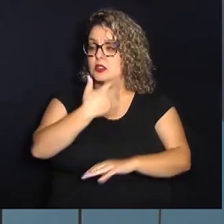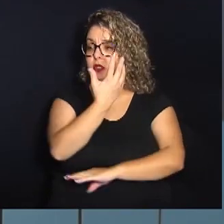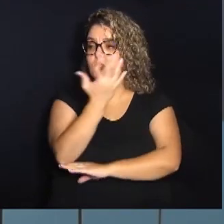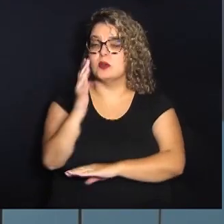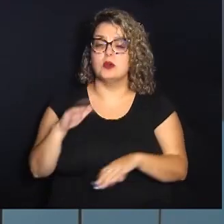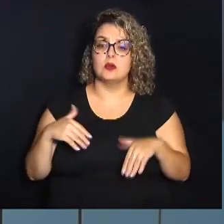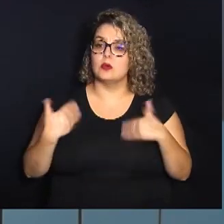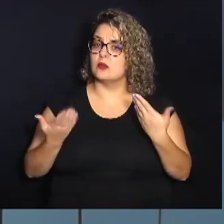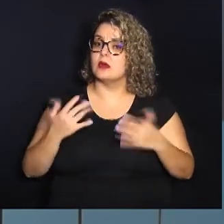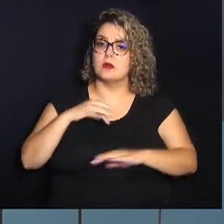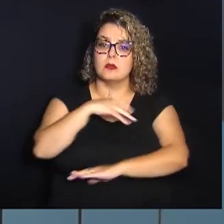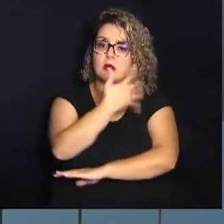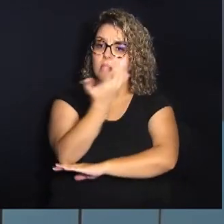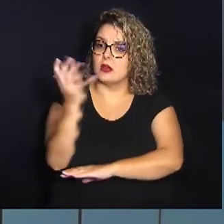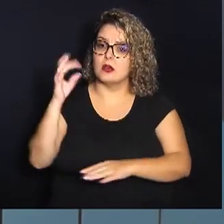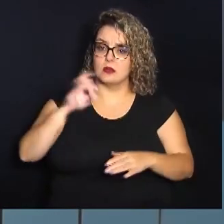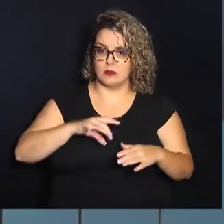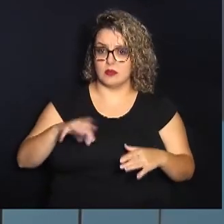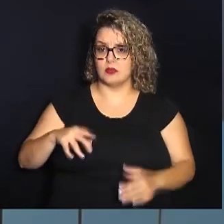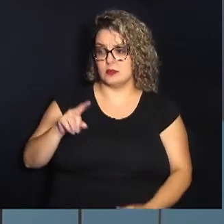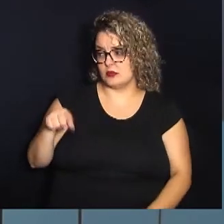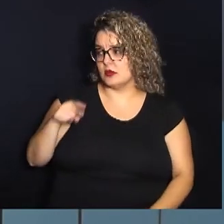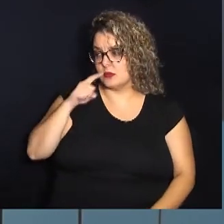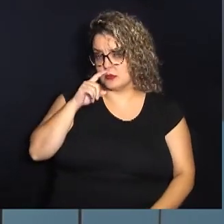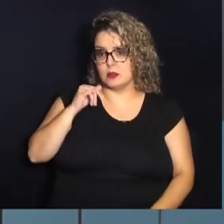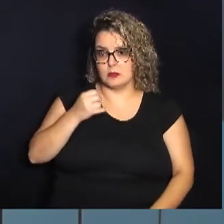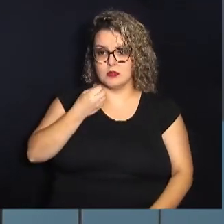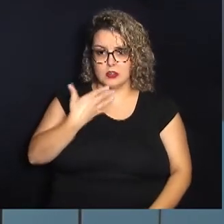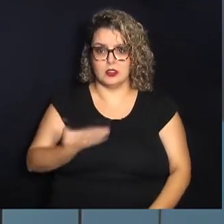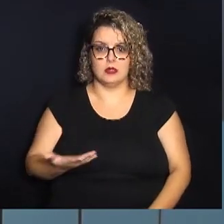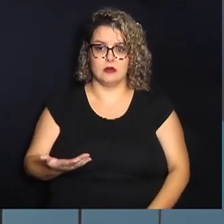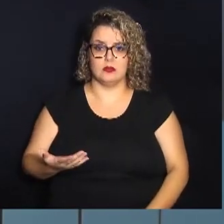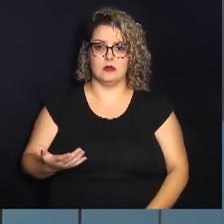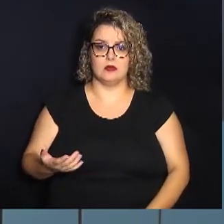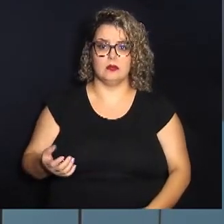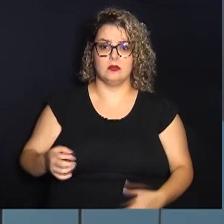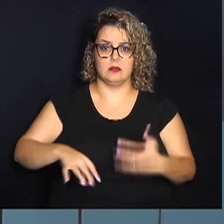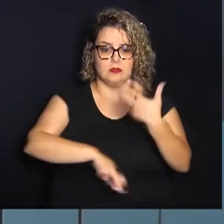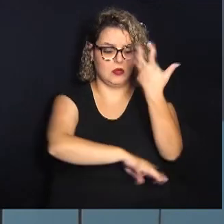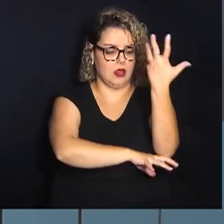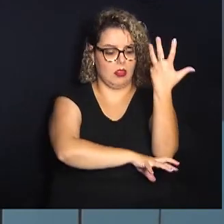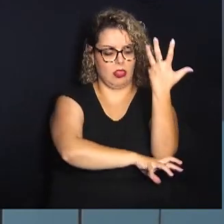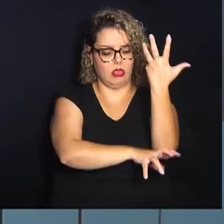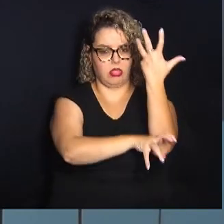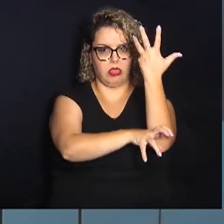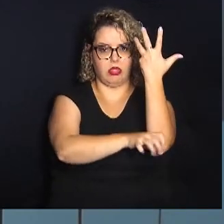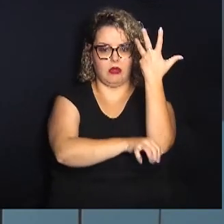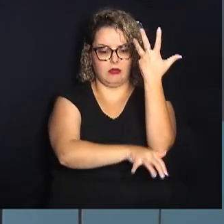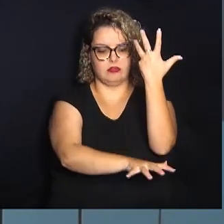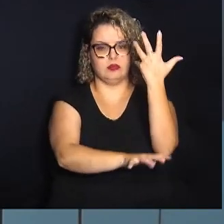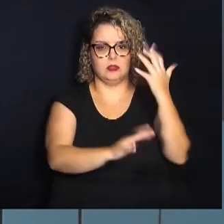podem ser plantadas? O Zé falou muito bem, você vai plantar uma árvore que vai arrancar toda a raiz e vai para debaixo